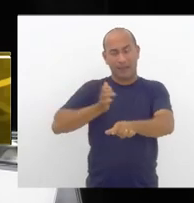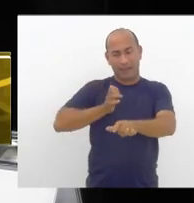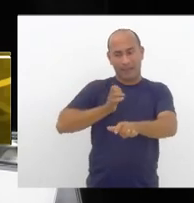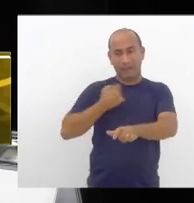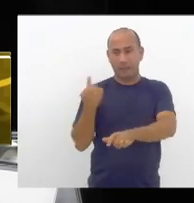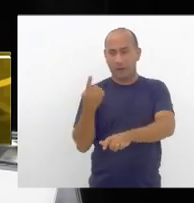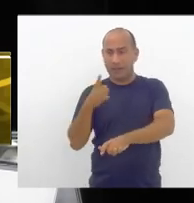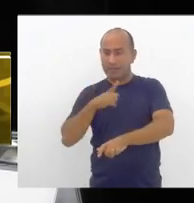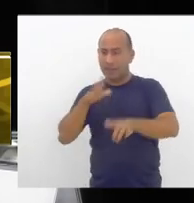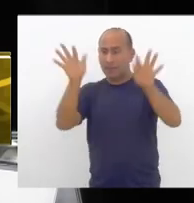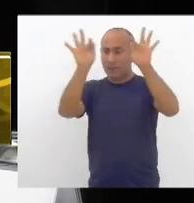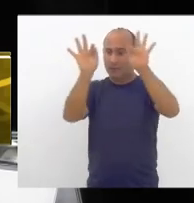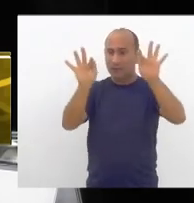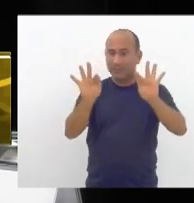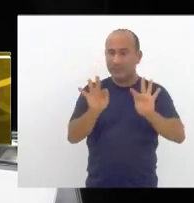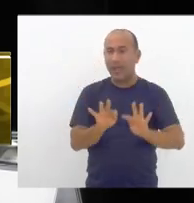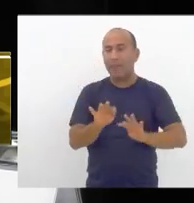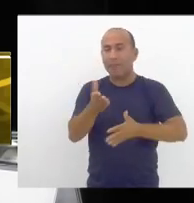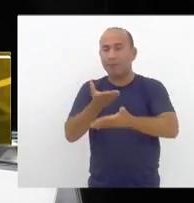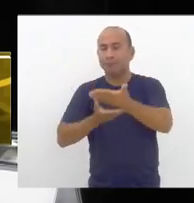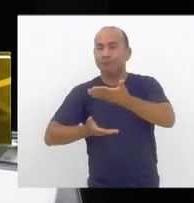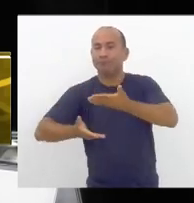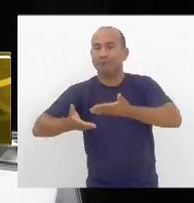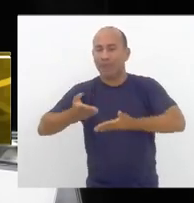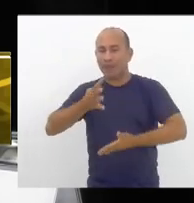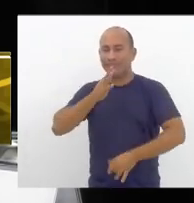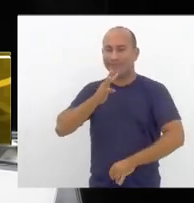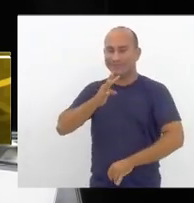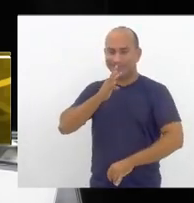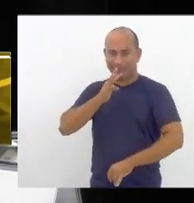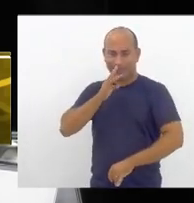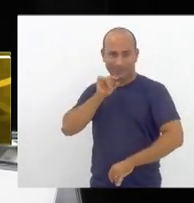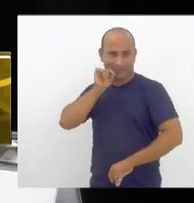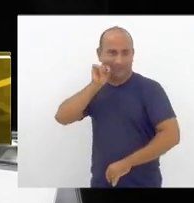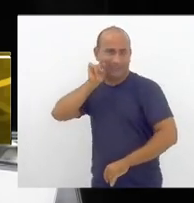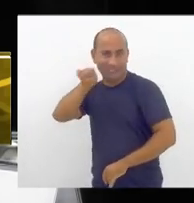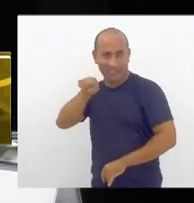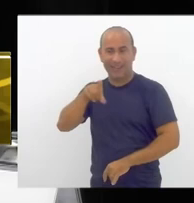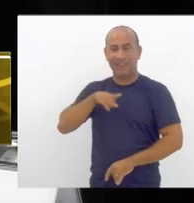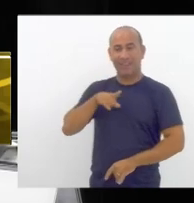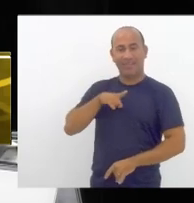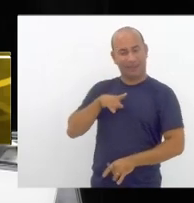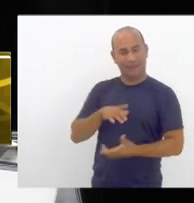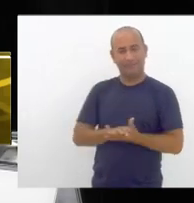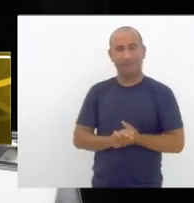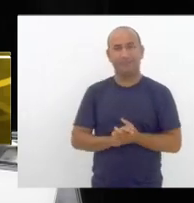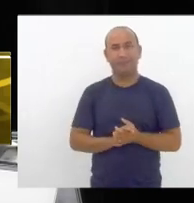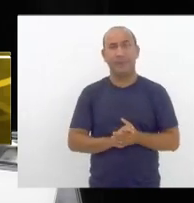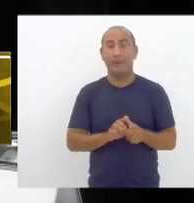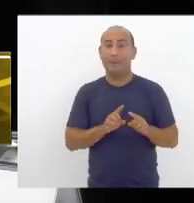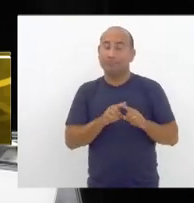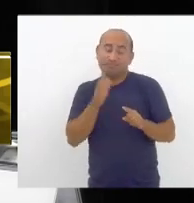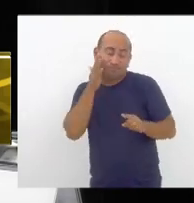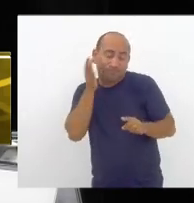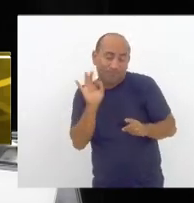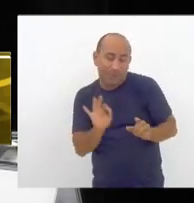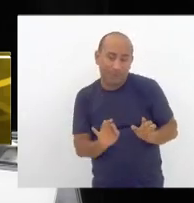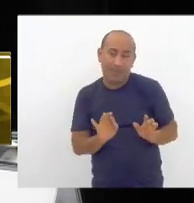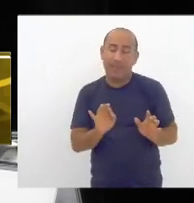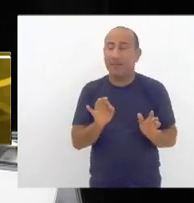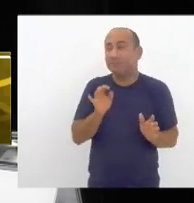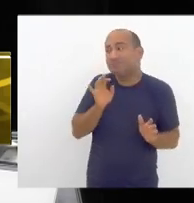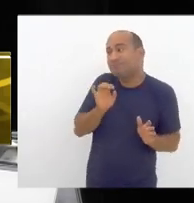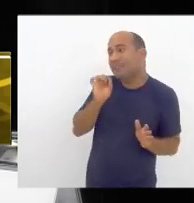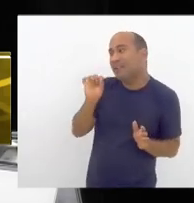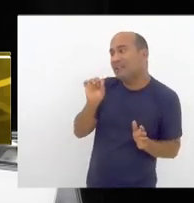de compartilhar esse conhecimento que o Fernando teve então sem saber ainda quem